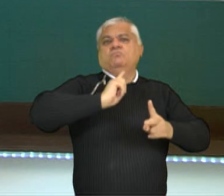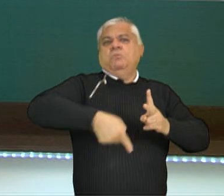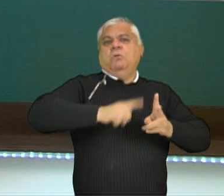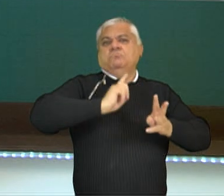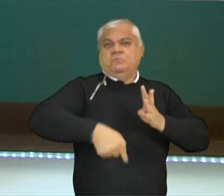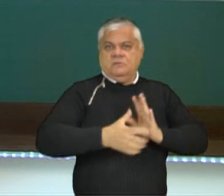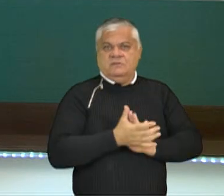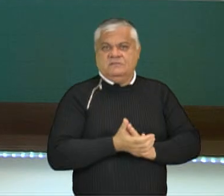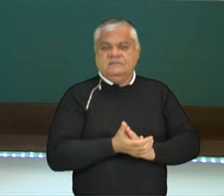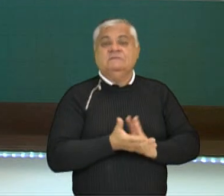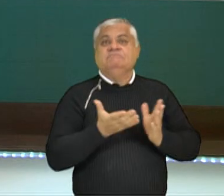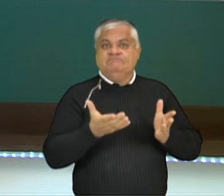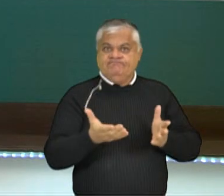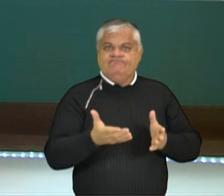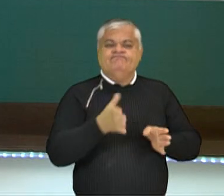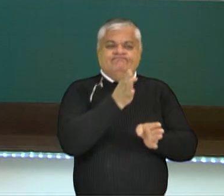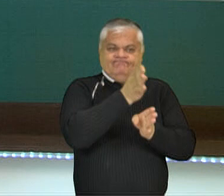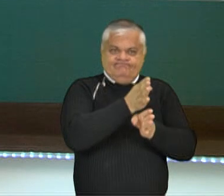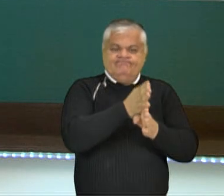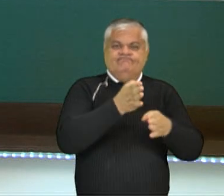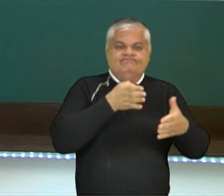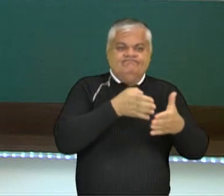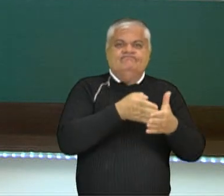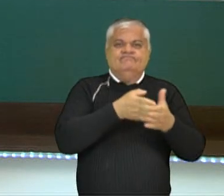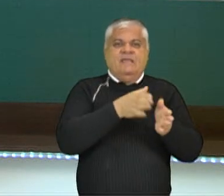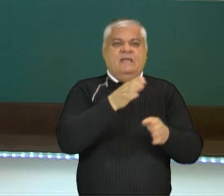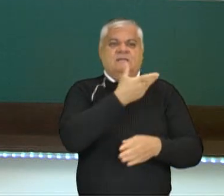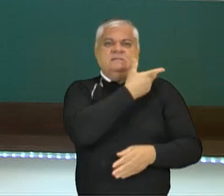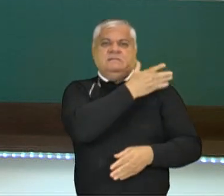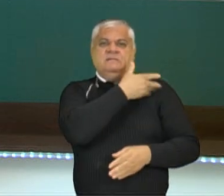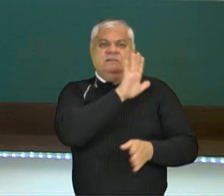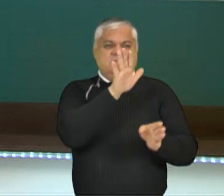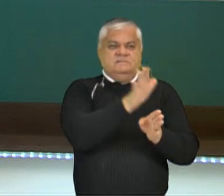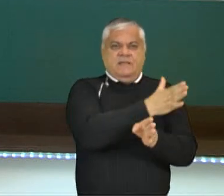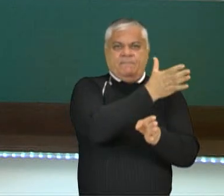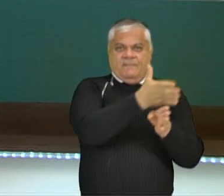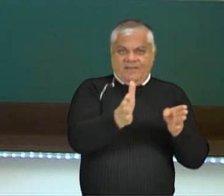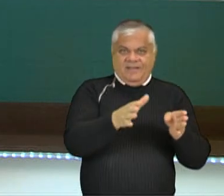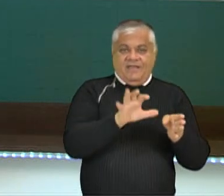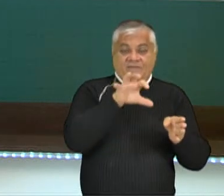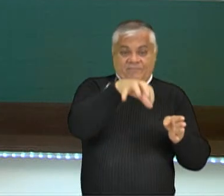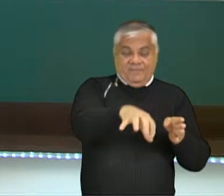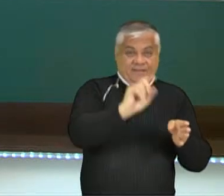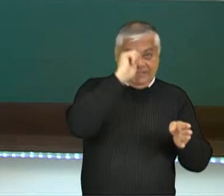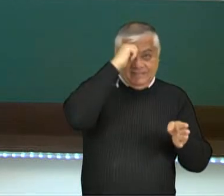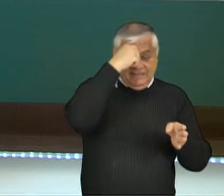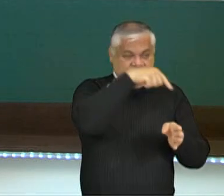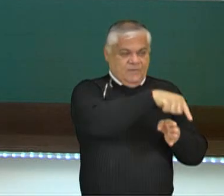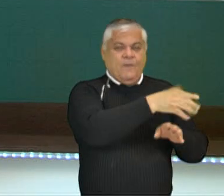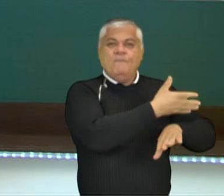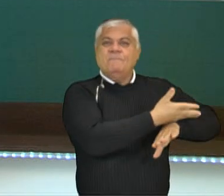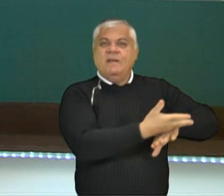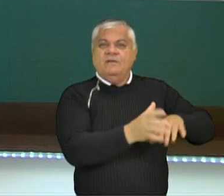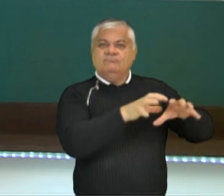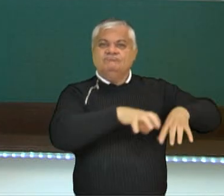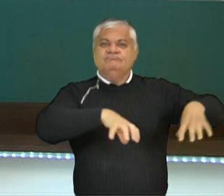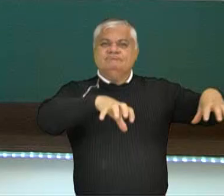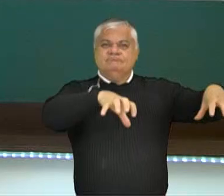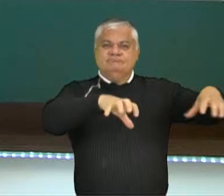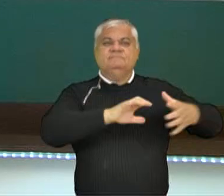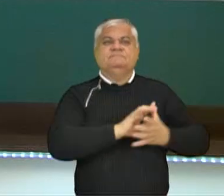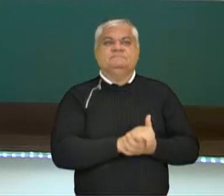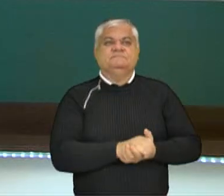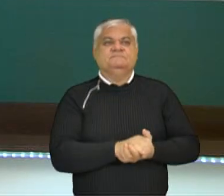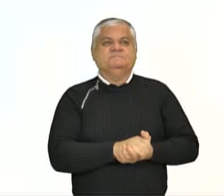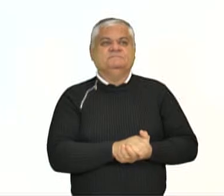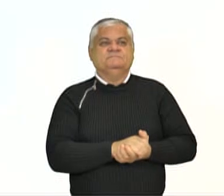que isso gerava uma barreira que dividia, segregava negros e brancos nos Estados Unidos.